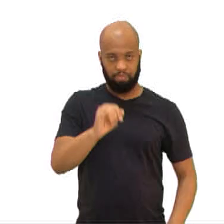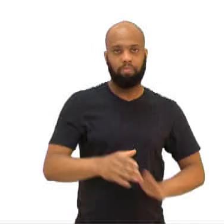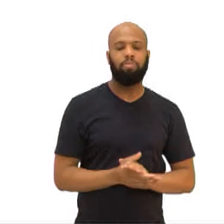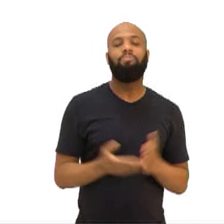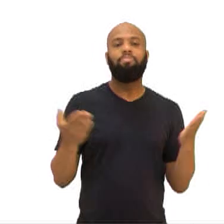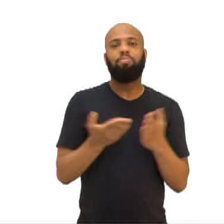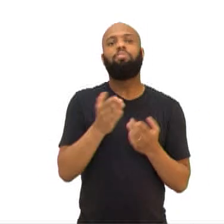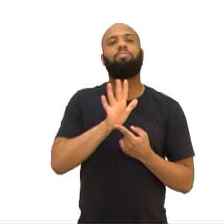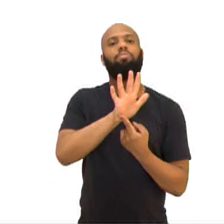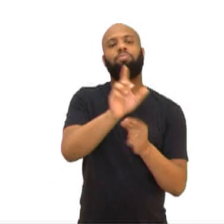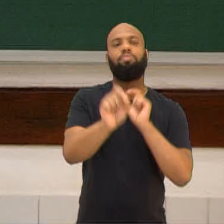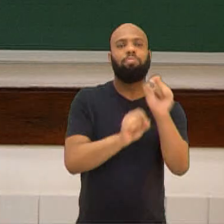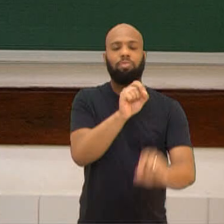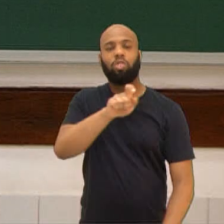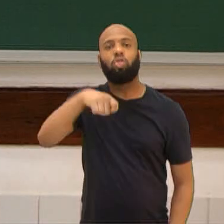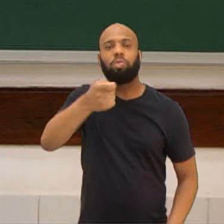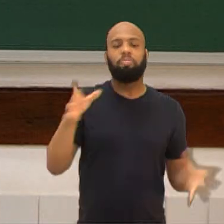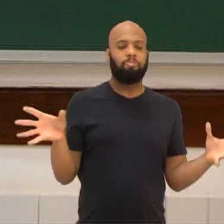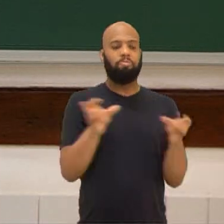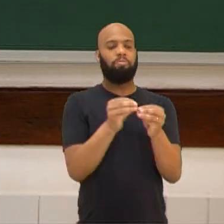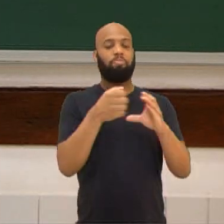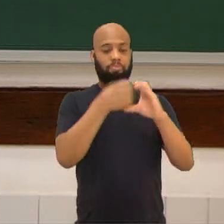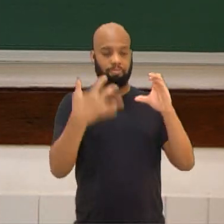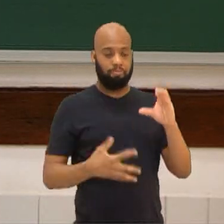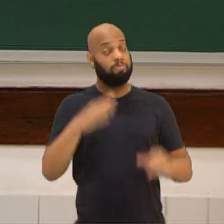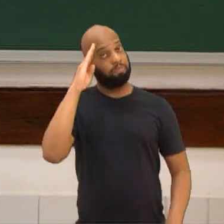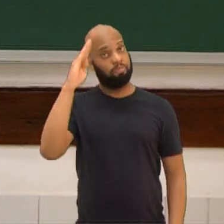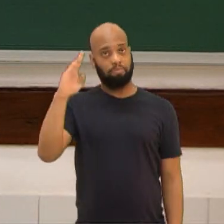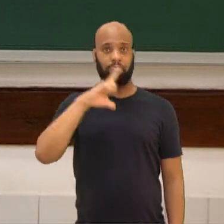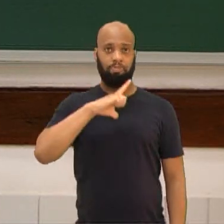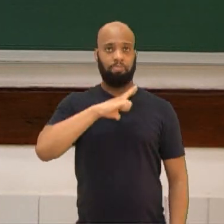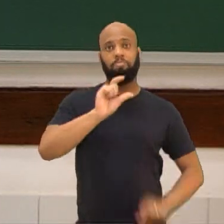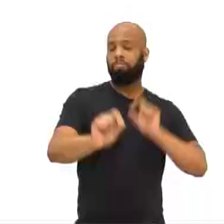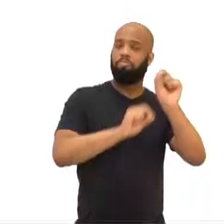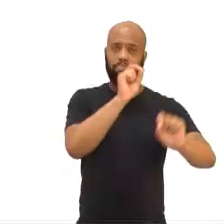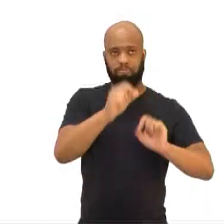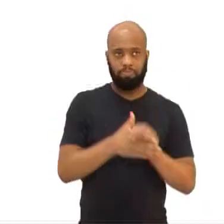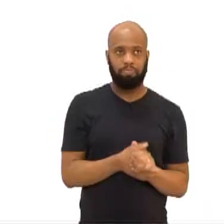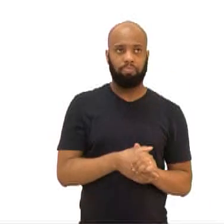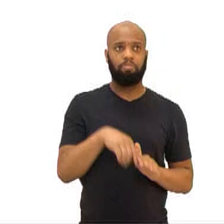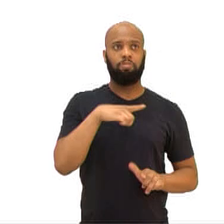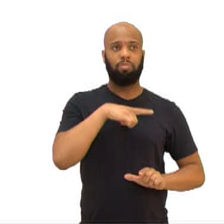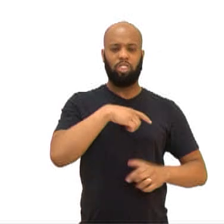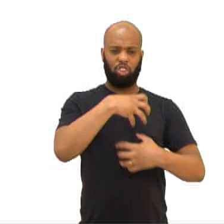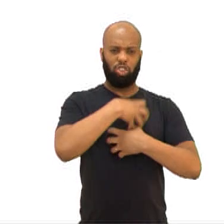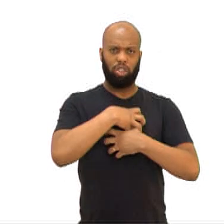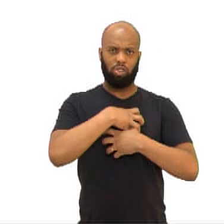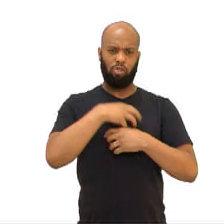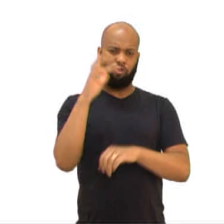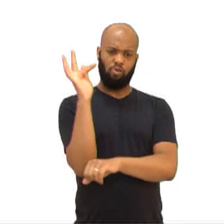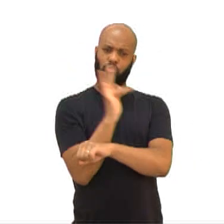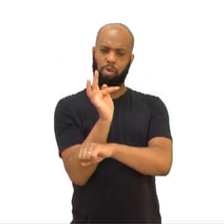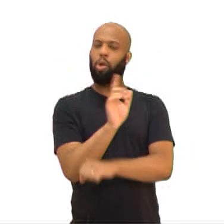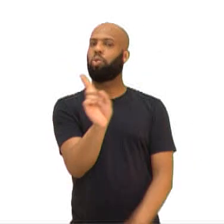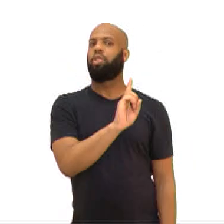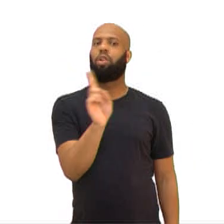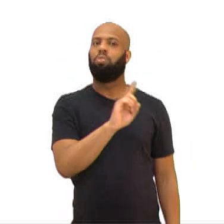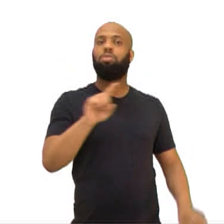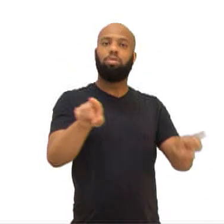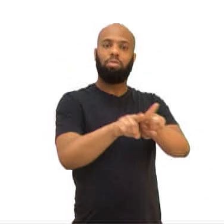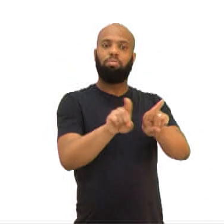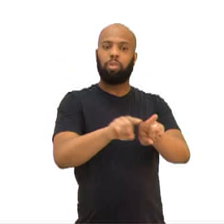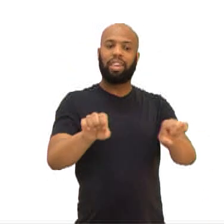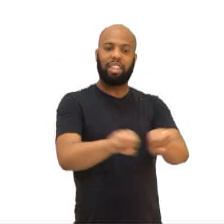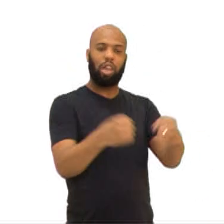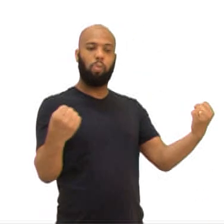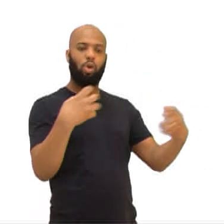Eu vou falar aqui, resumidamente, as principais características. Ausência do formalismo, ruptura com o academicismo